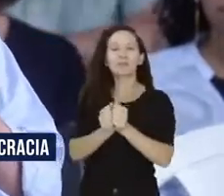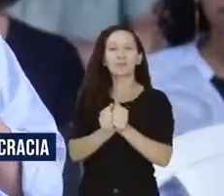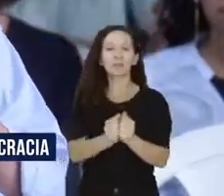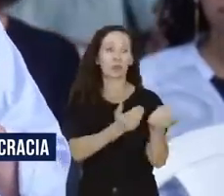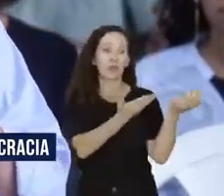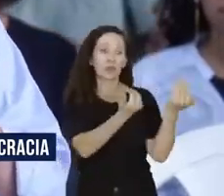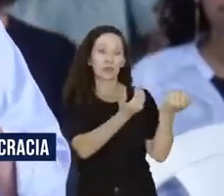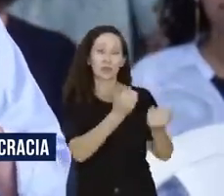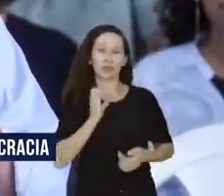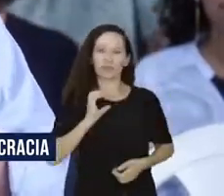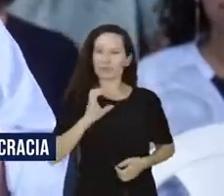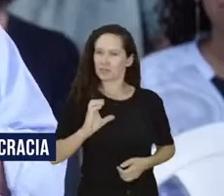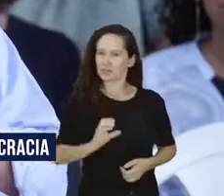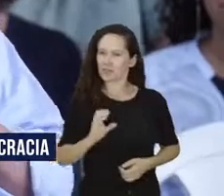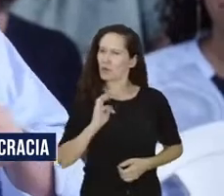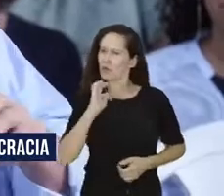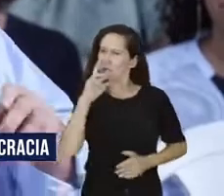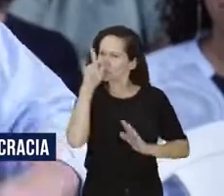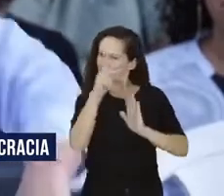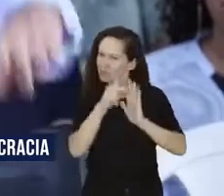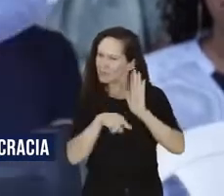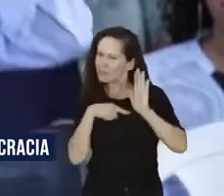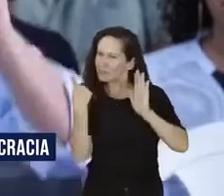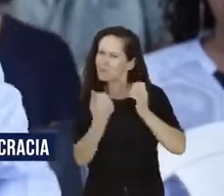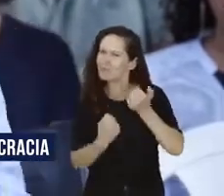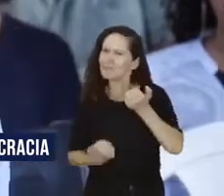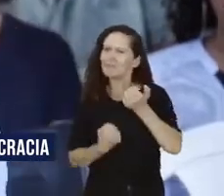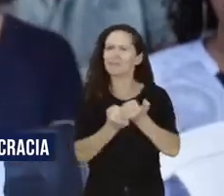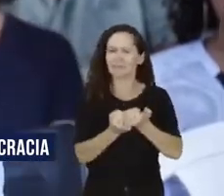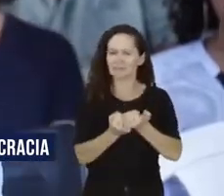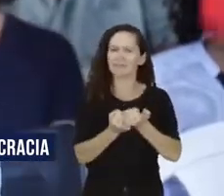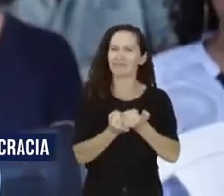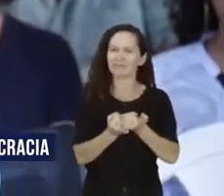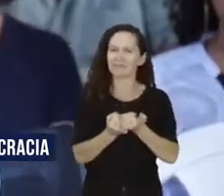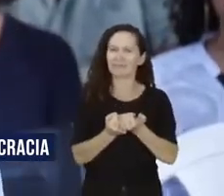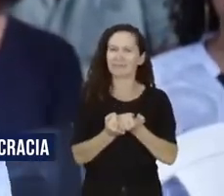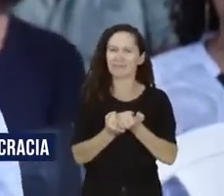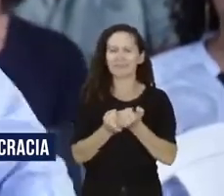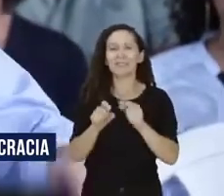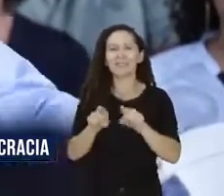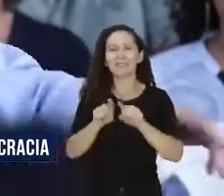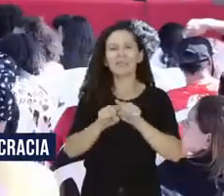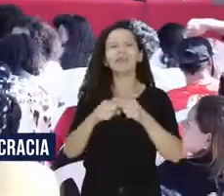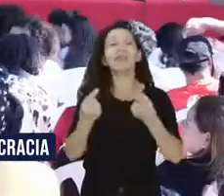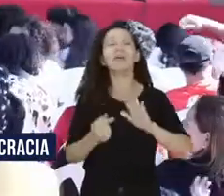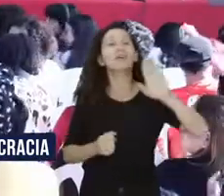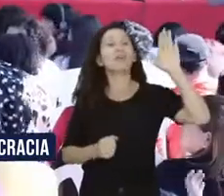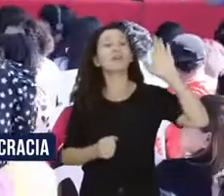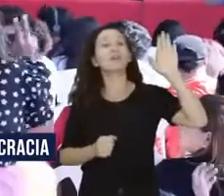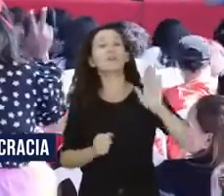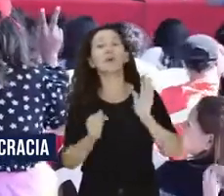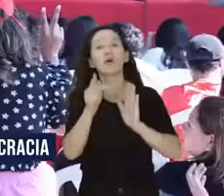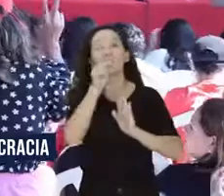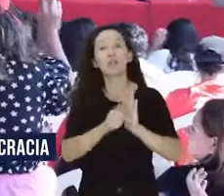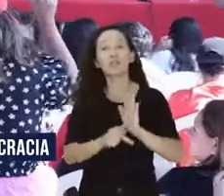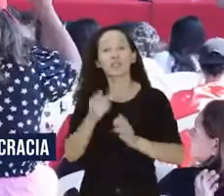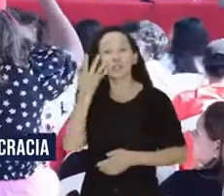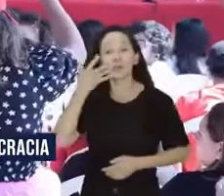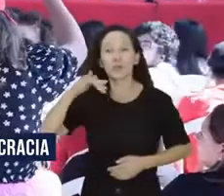projetos que nós estamos fazendo. E levanta o pessoal do Garoto Cidadão aí, muito bem, pô. E eu quero saudar